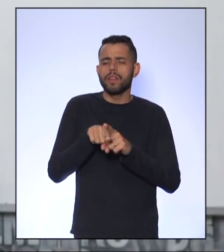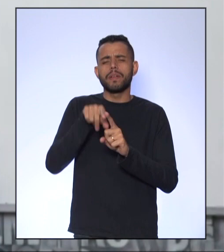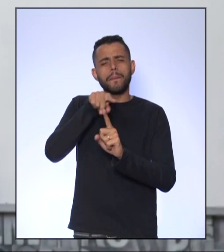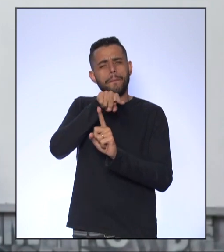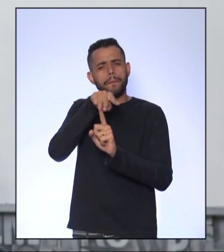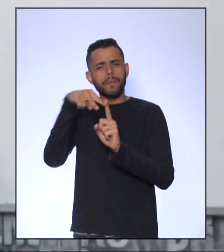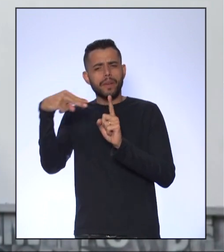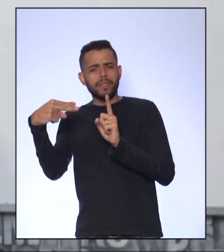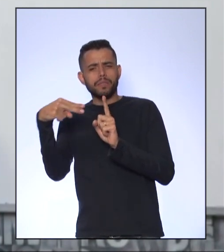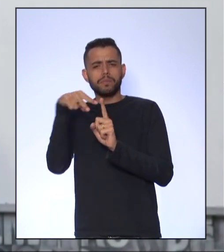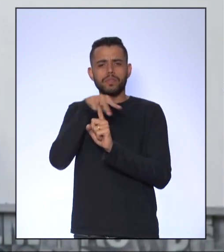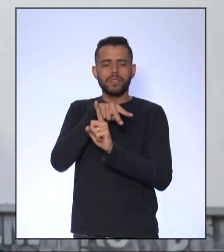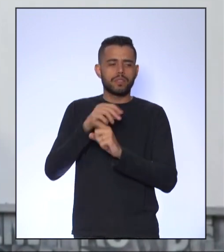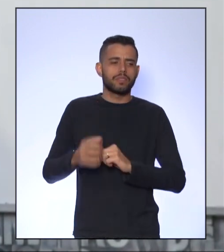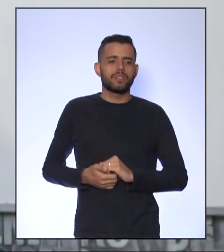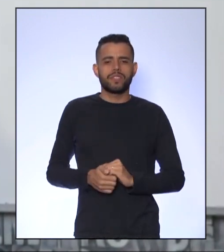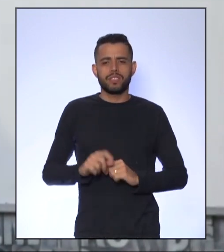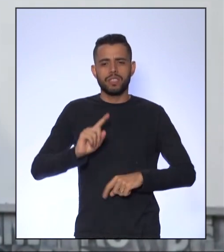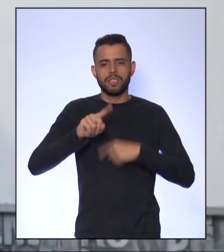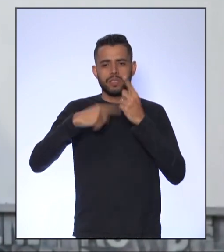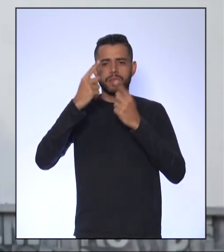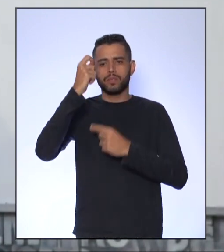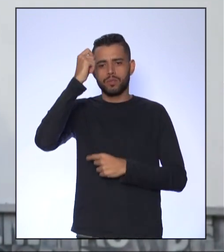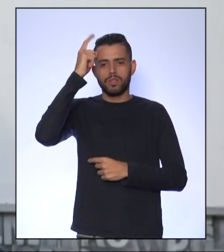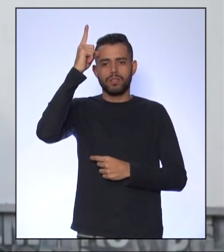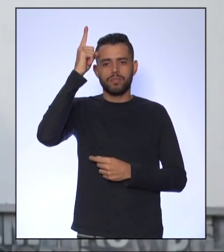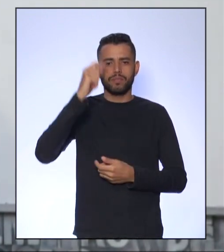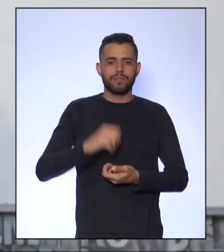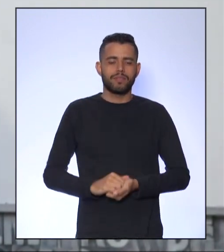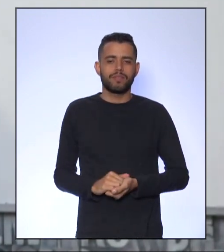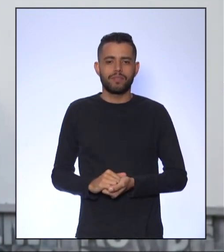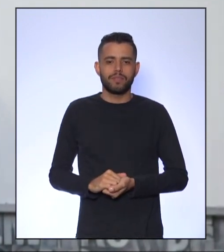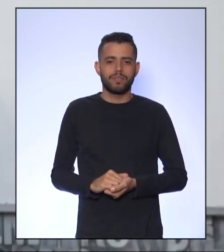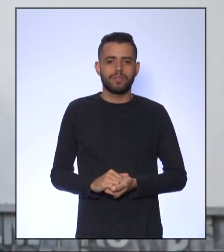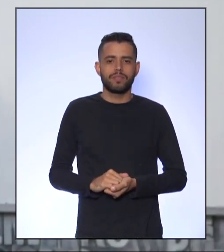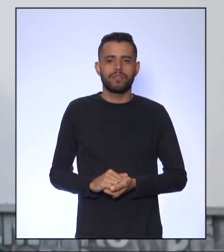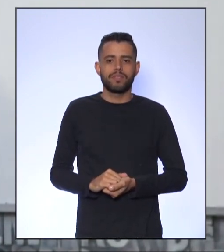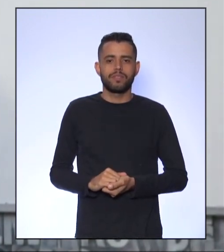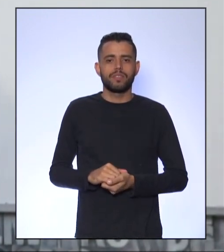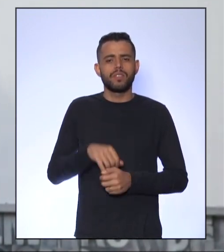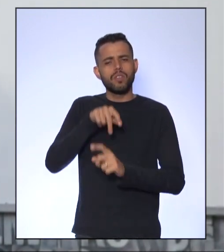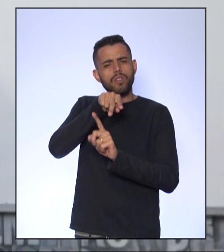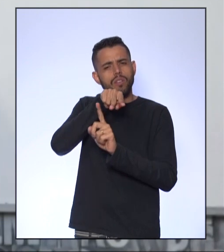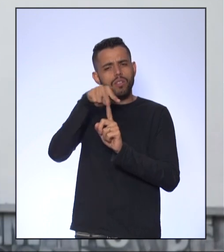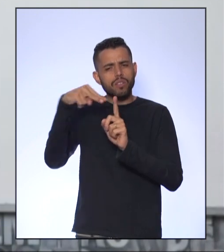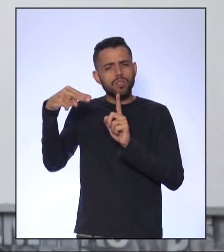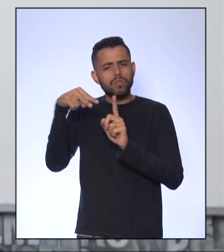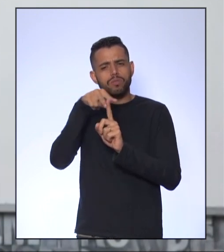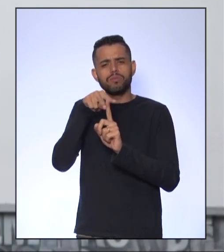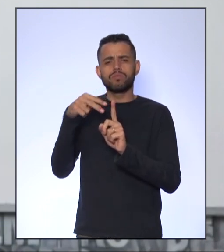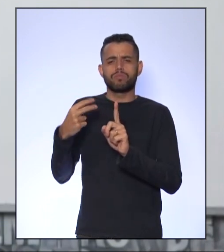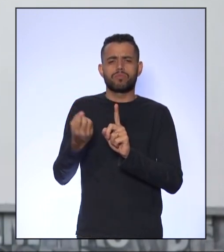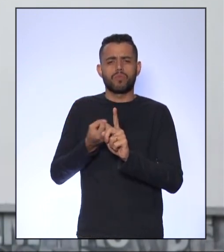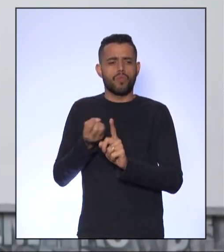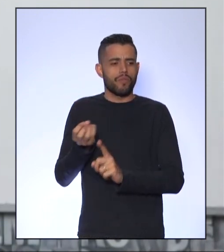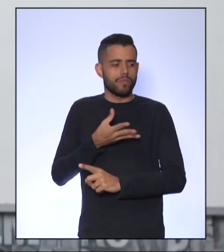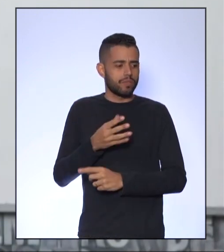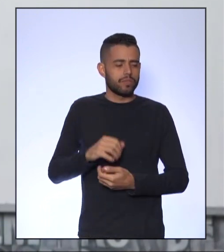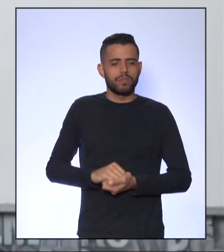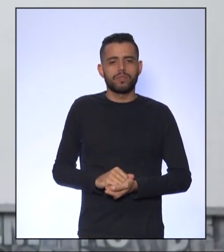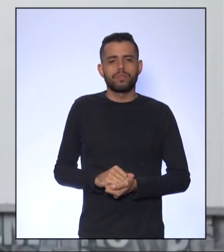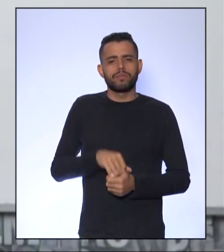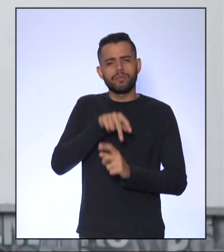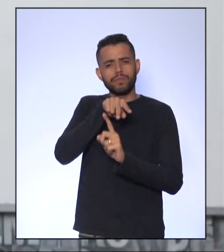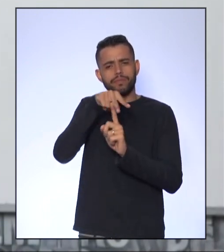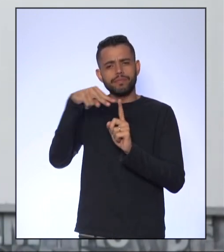perspectivas ou novos olhares. Então eu começo a observar